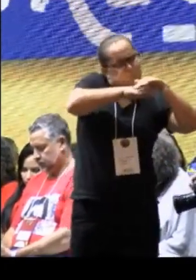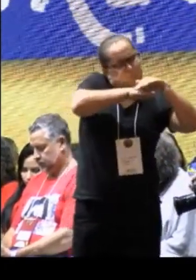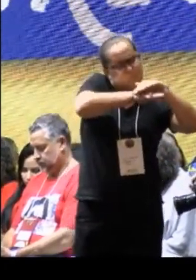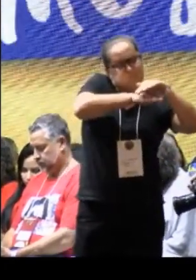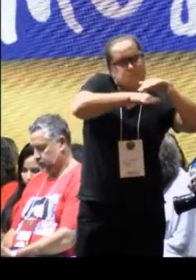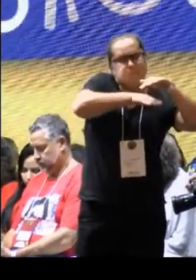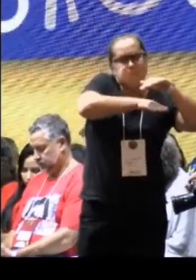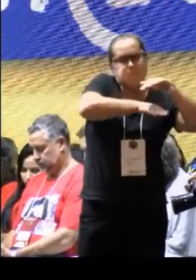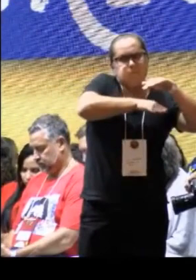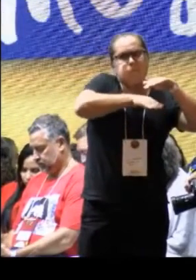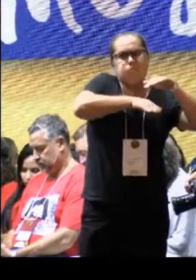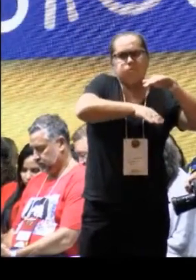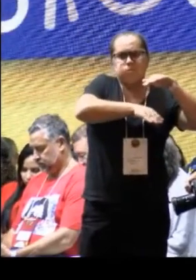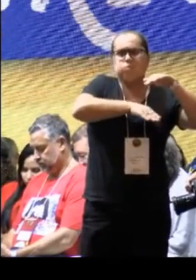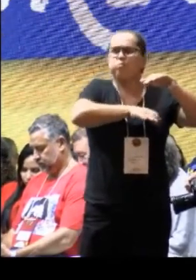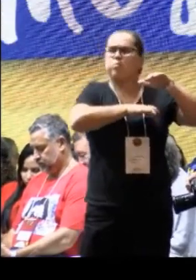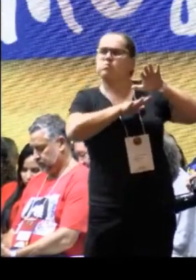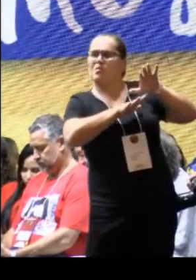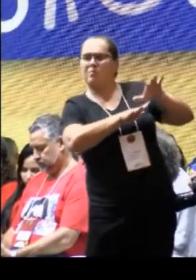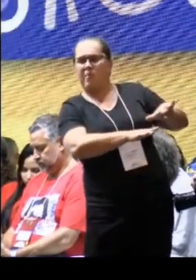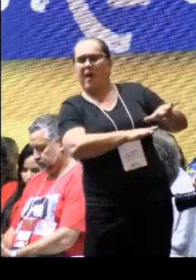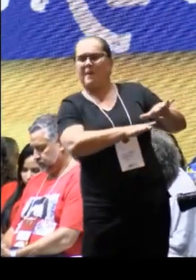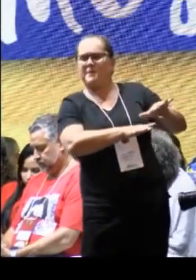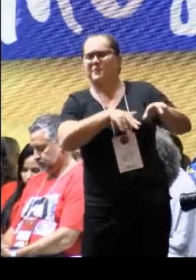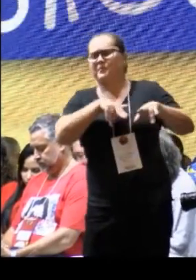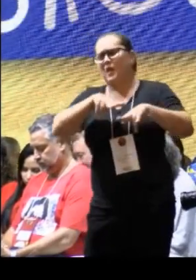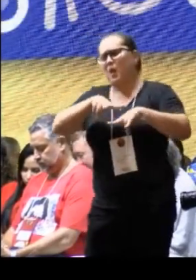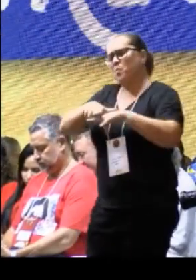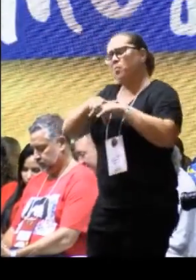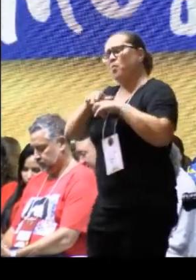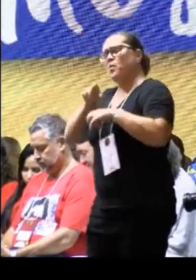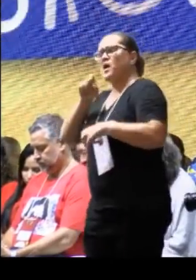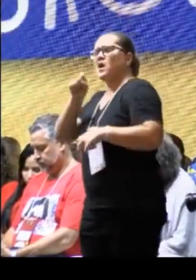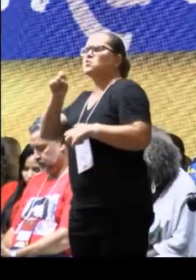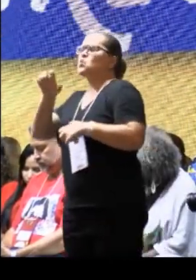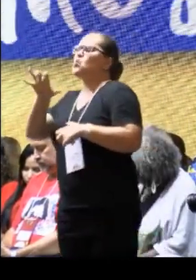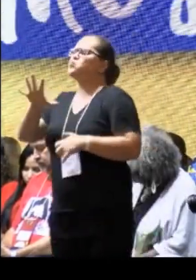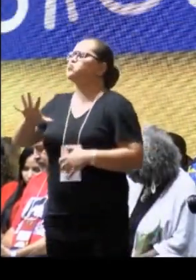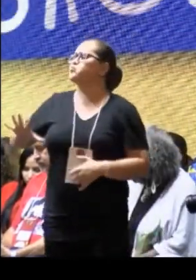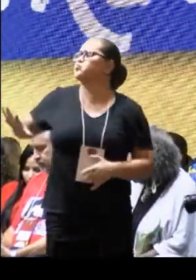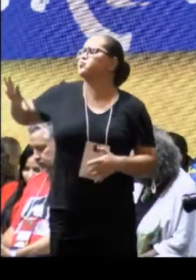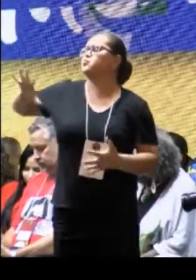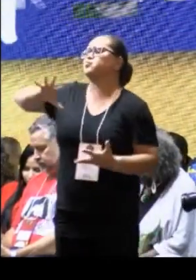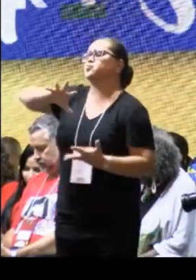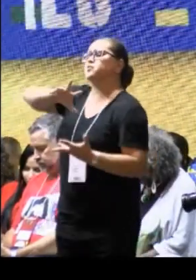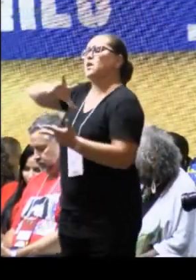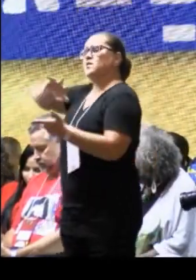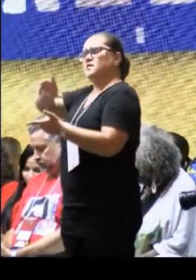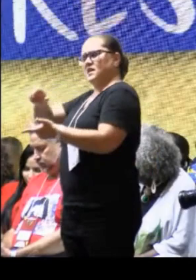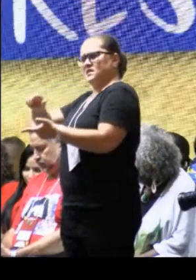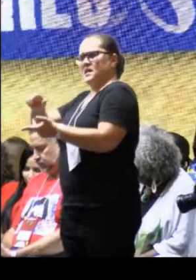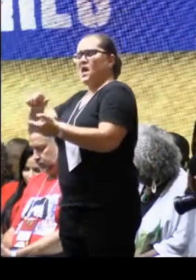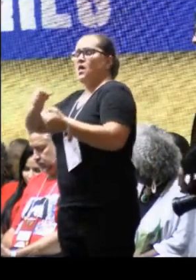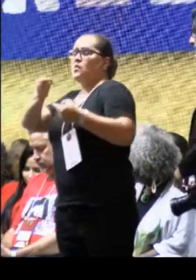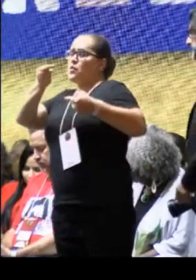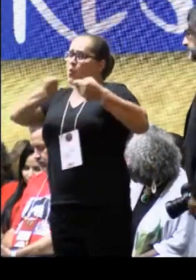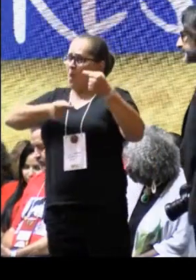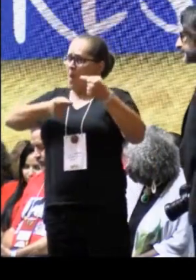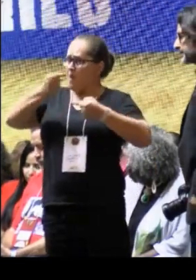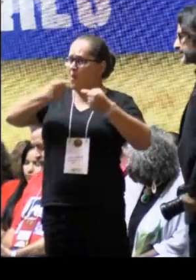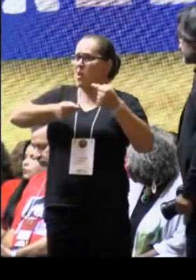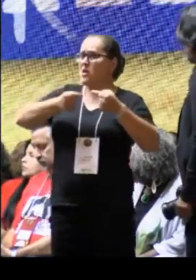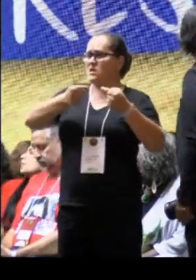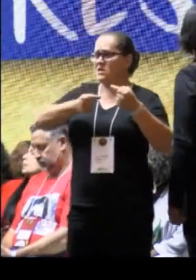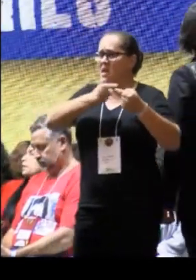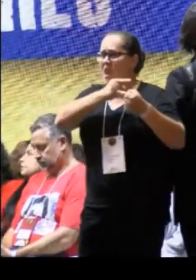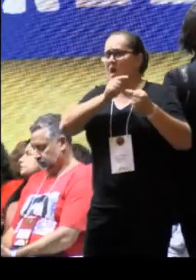querem queimar na conta dos juros. Por causa dos mercados internacionais que abrimos e que uma política externa irresponsável